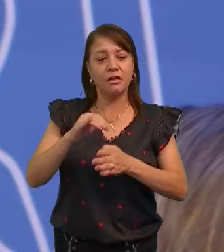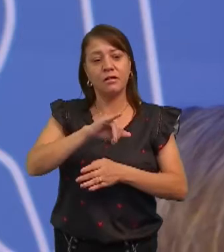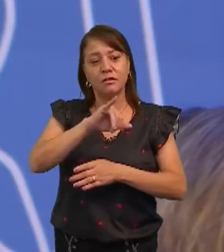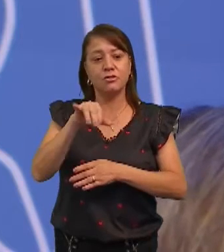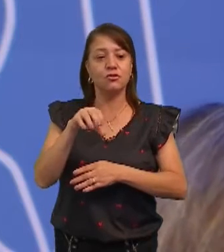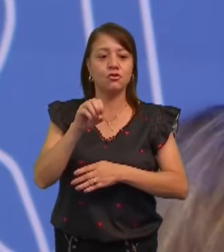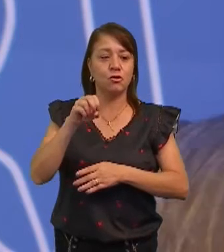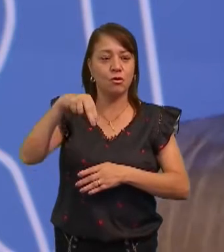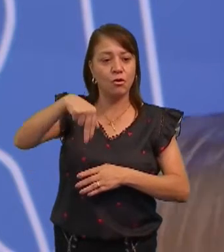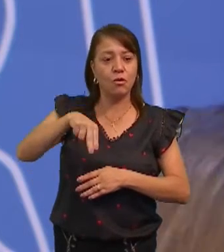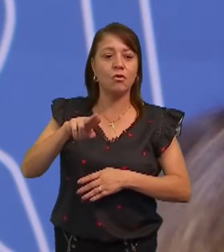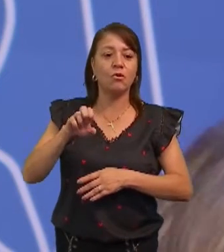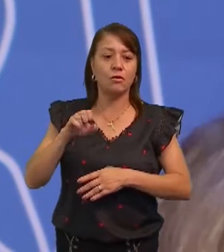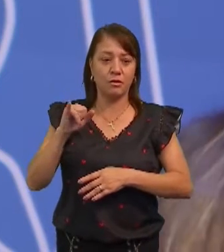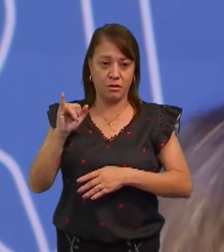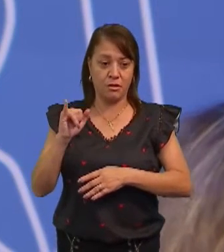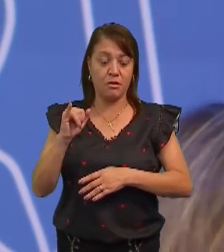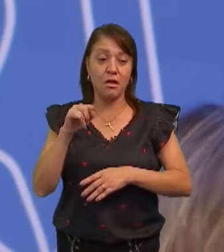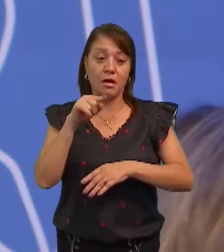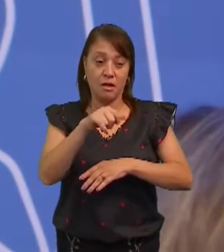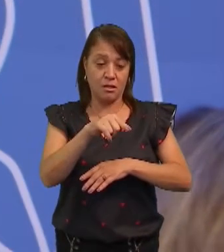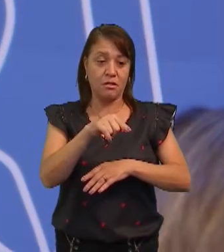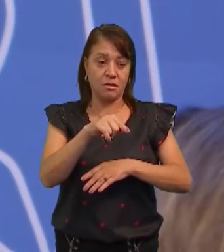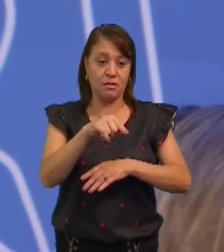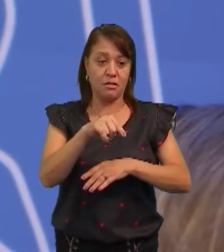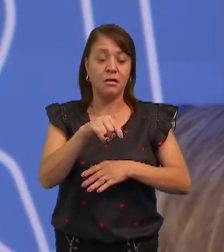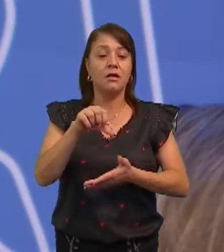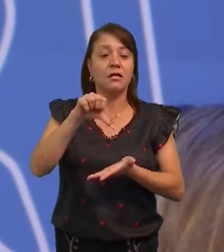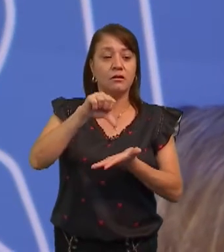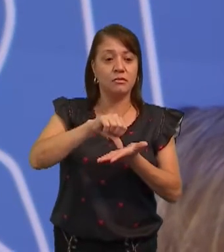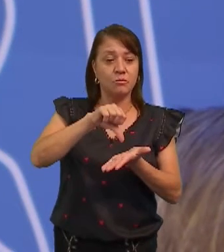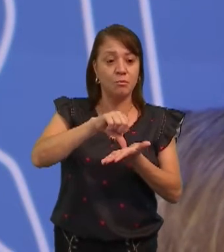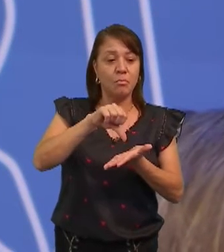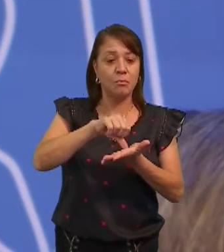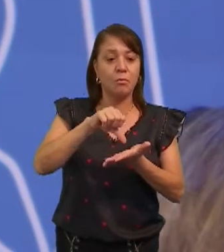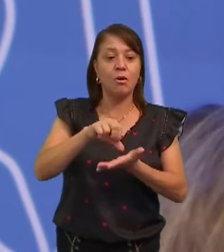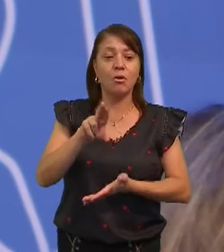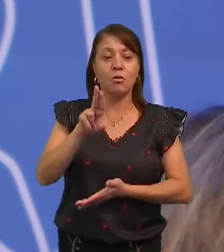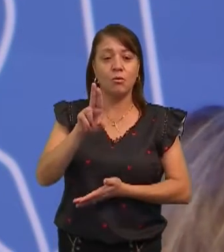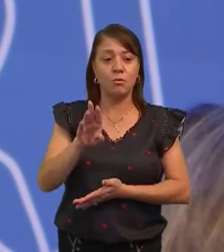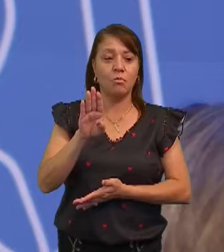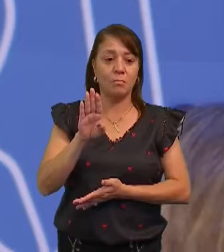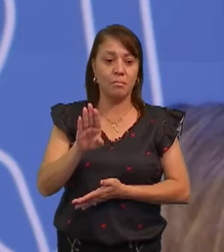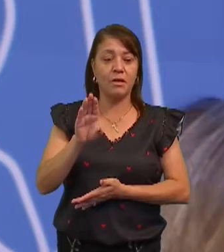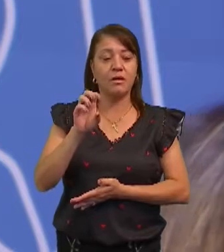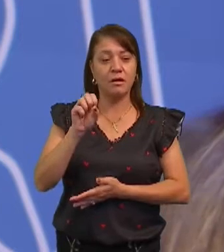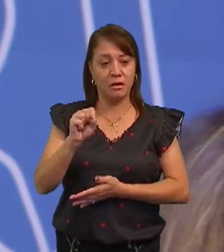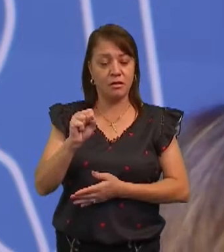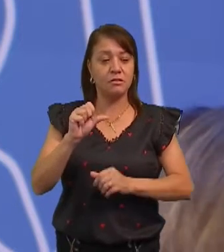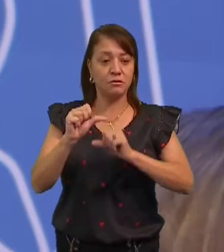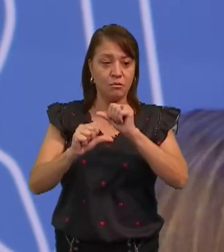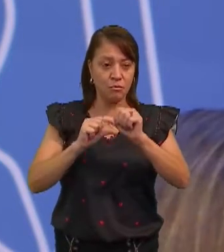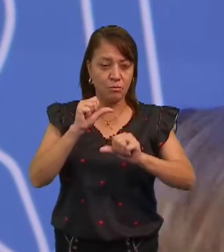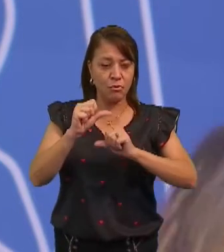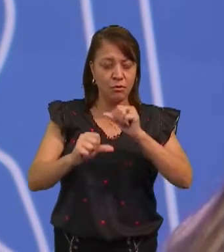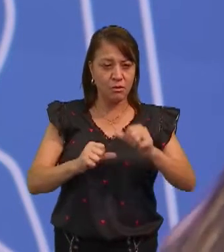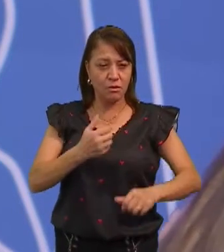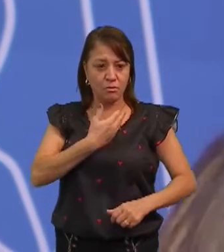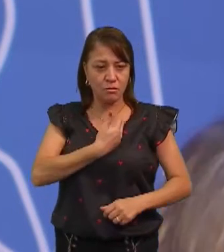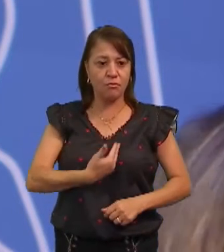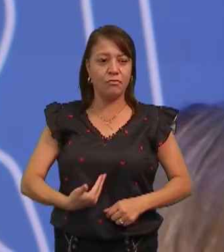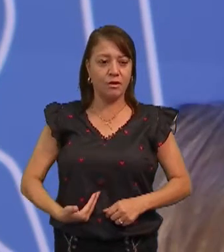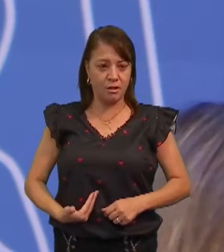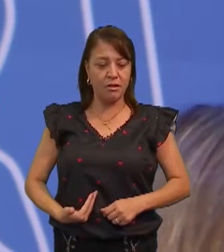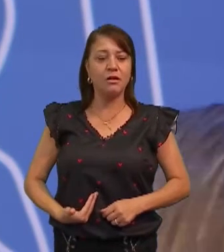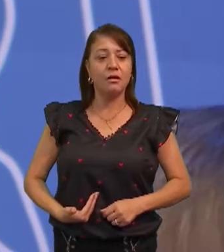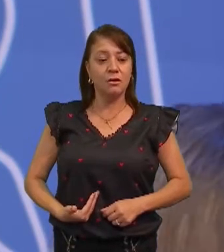Estado iria construir ali o BS e ao mudar né o governador havia uma nova diretriz que o governo do